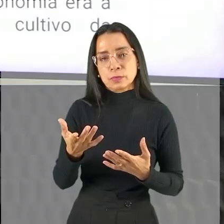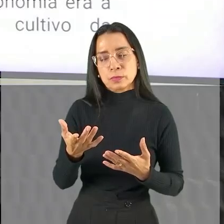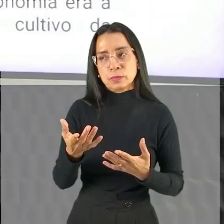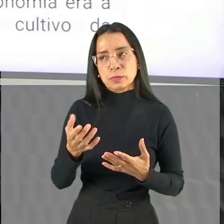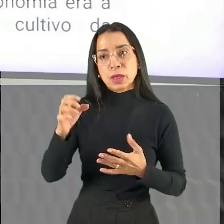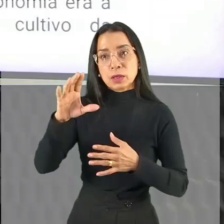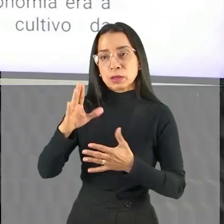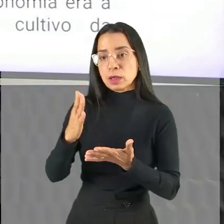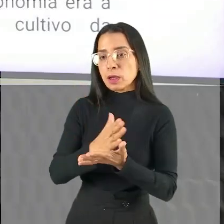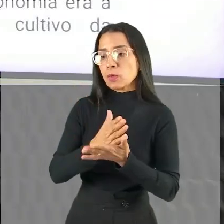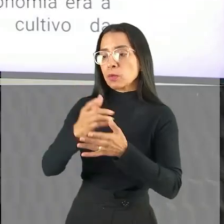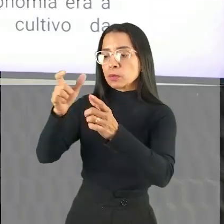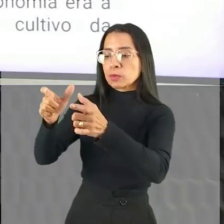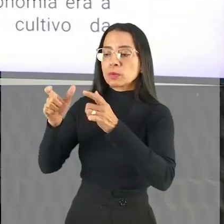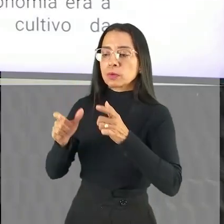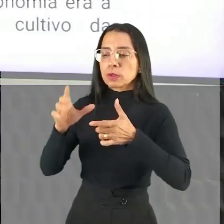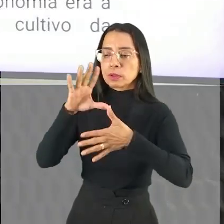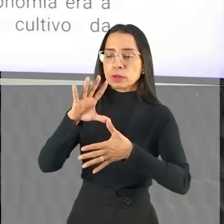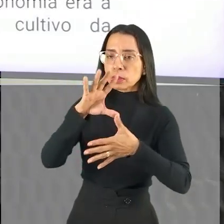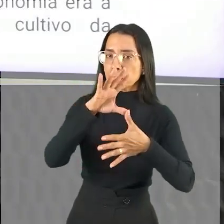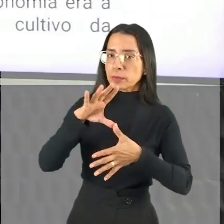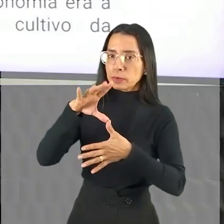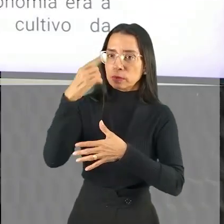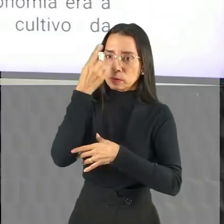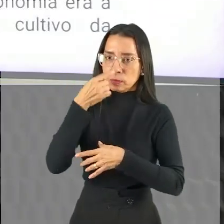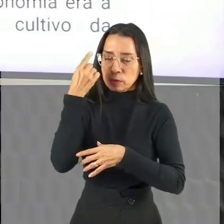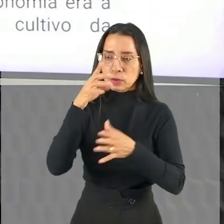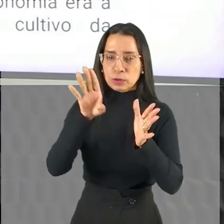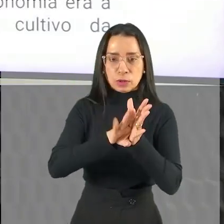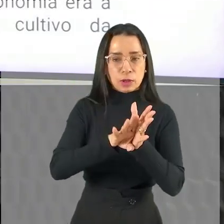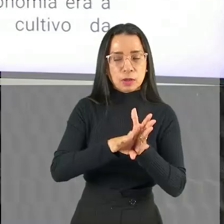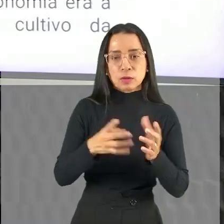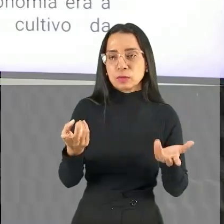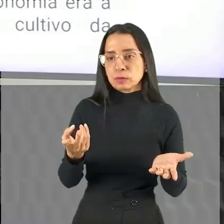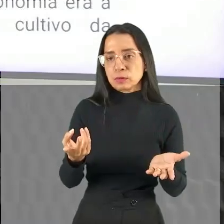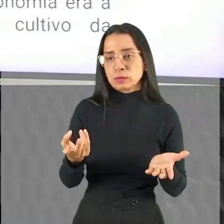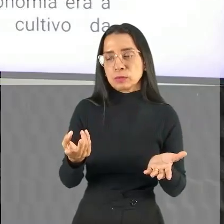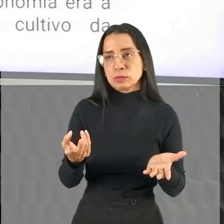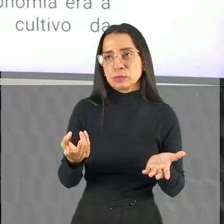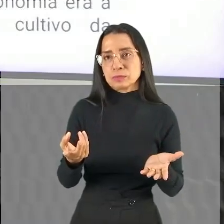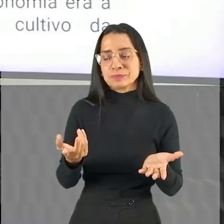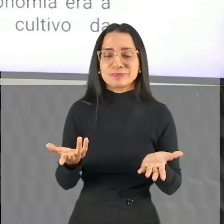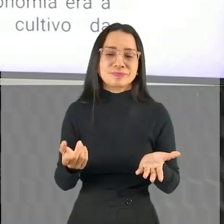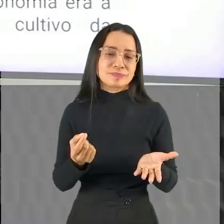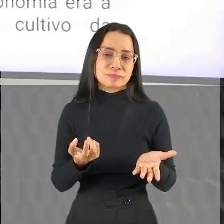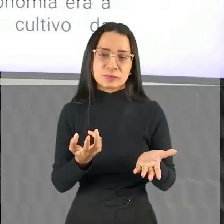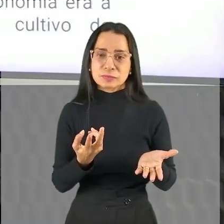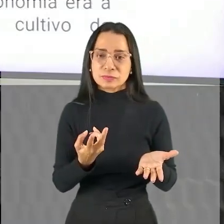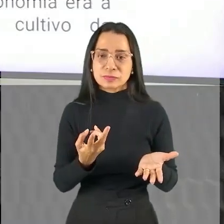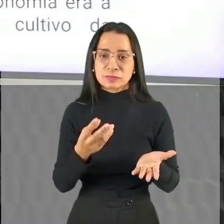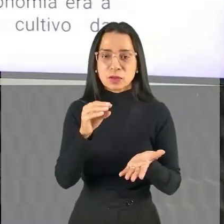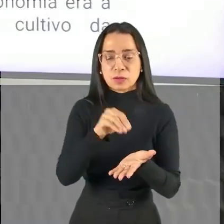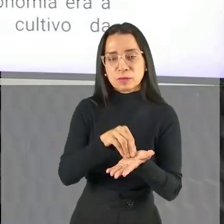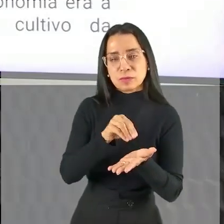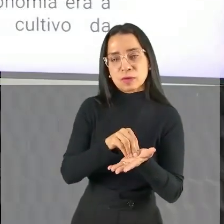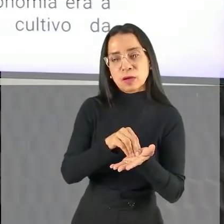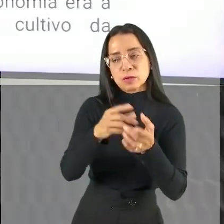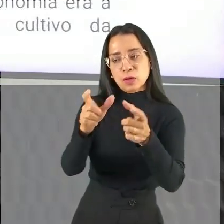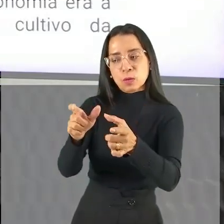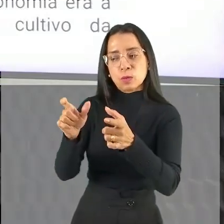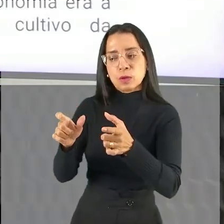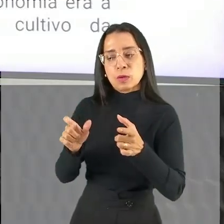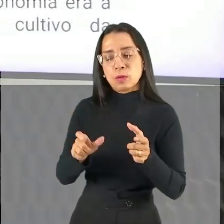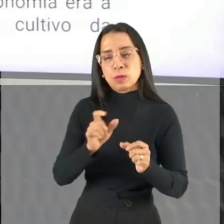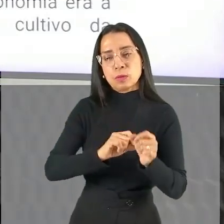chegam, né, não necessariamente existia ausência em um território ou outro, né,